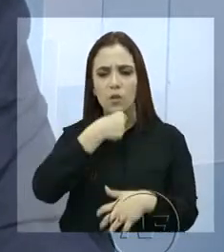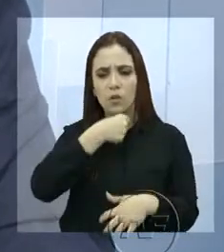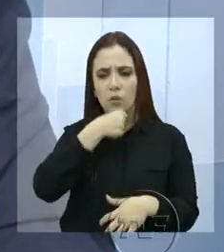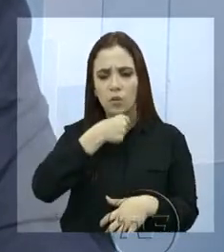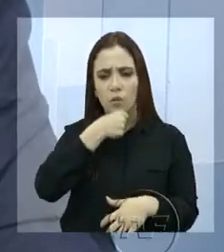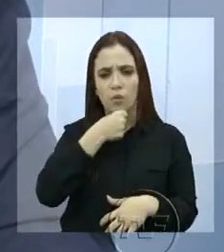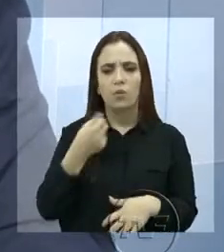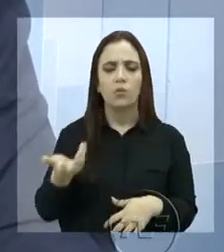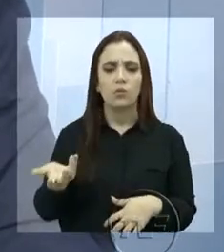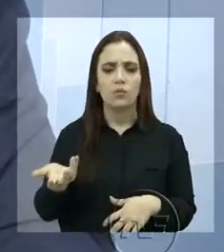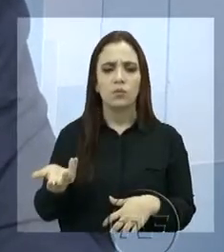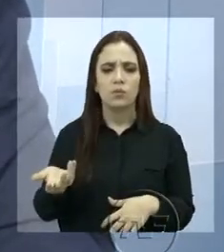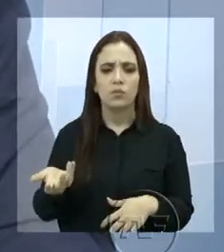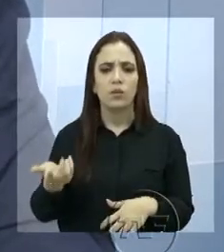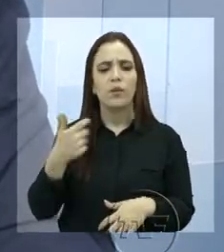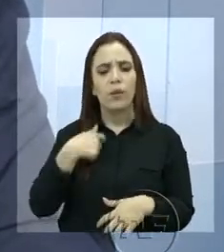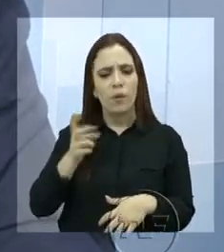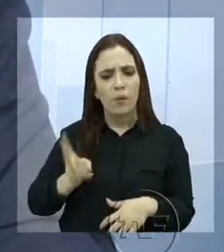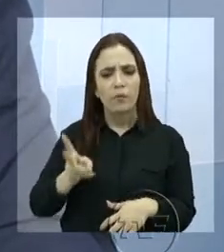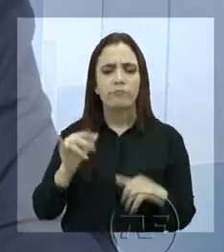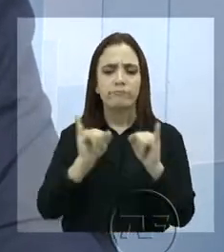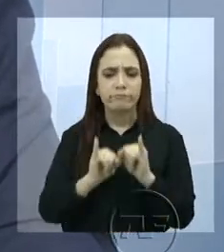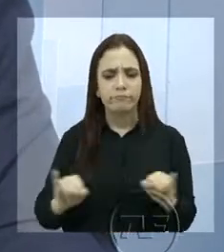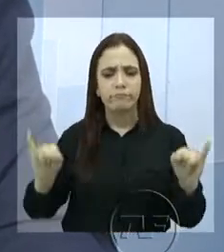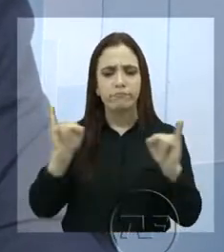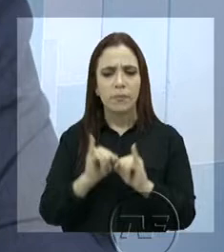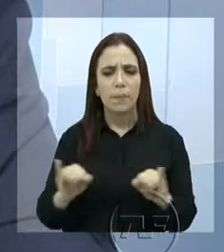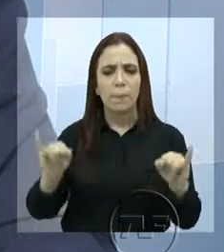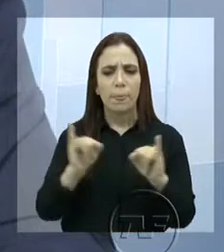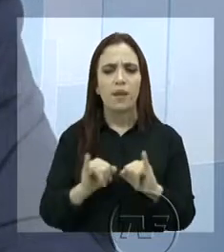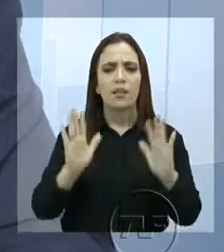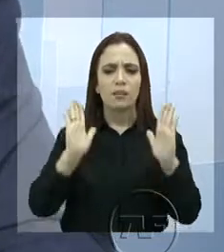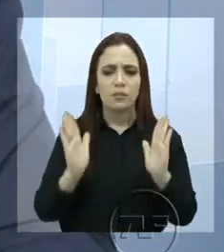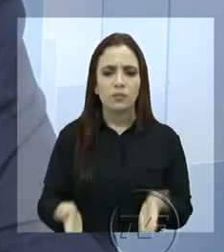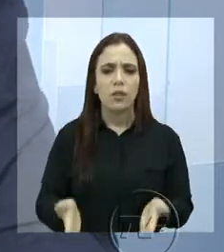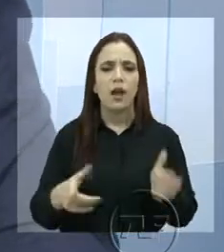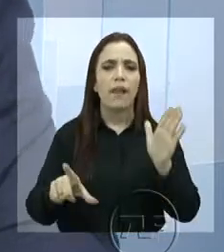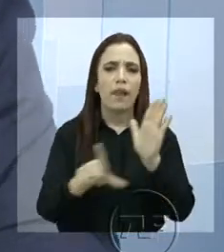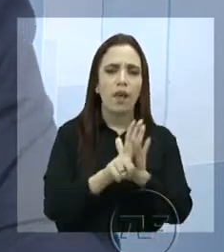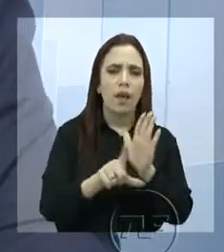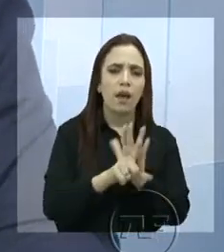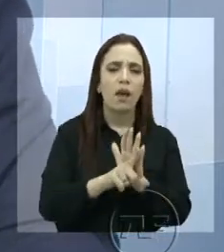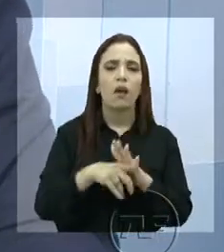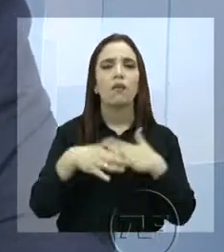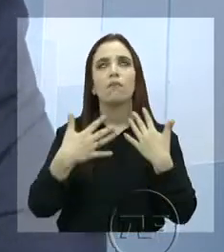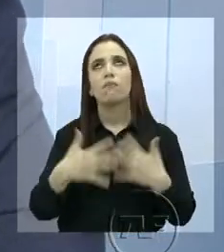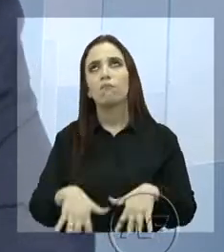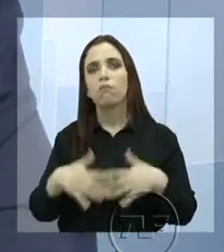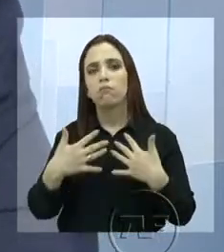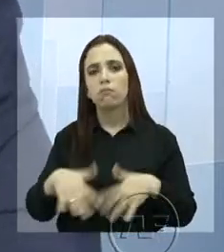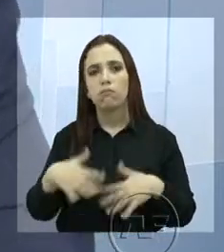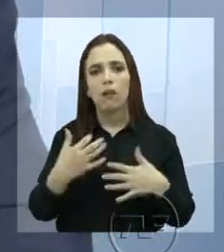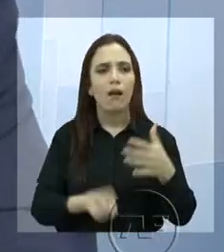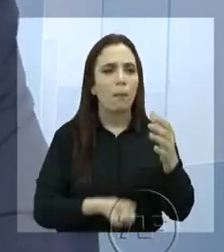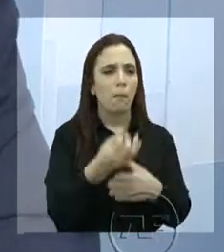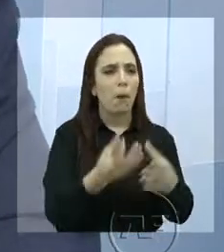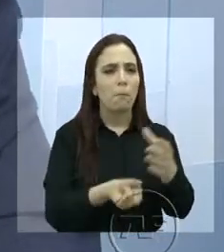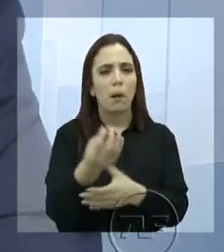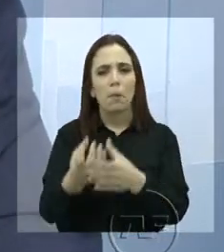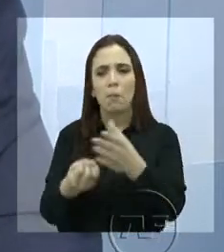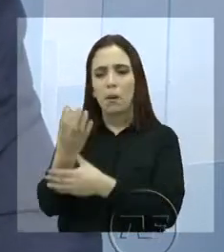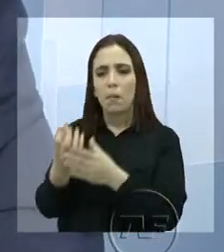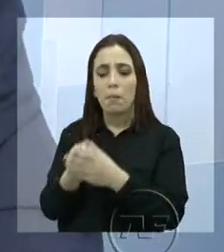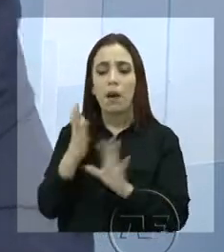né? Eu continuo dizendo, Paulo, a gente já tem bastante lei, sabe, para fazer esse país funcionar